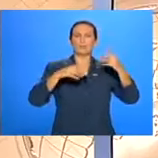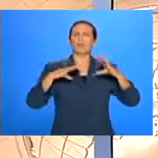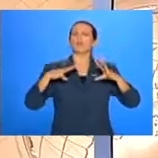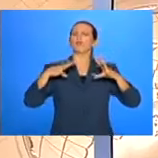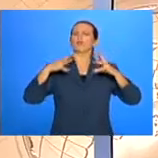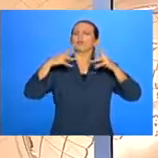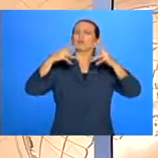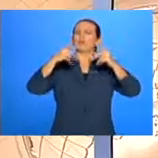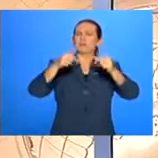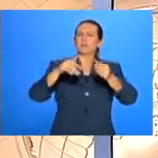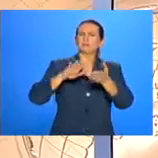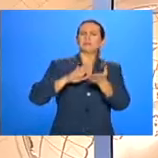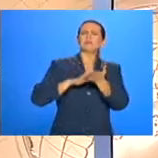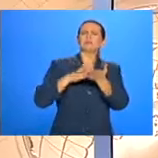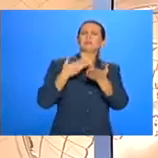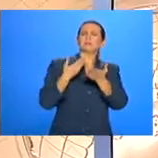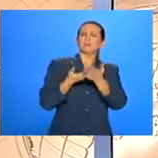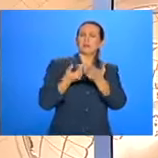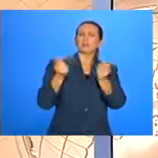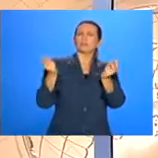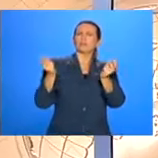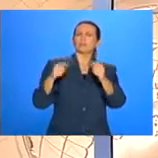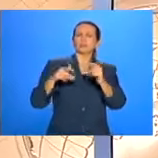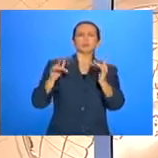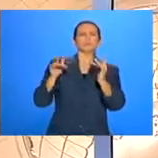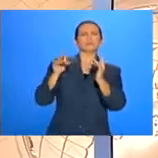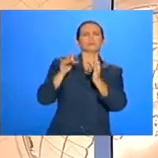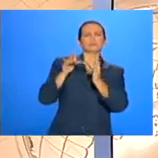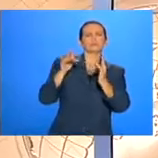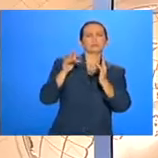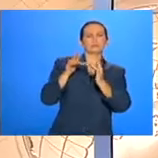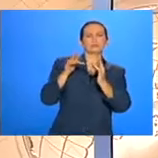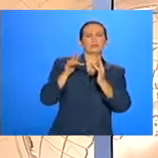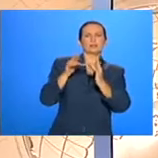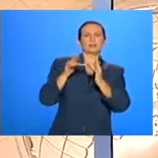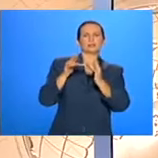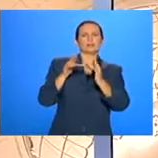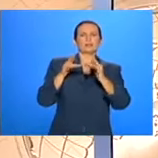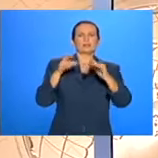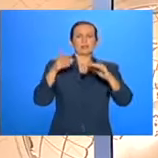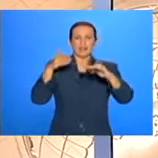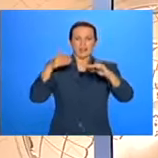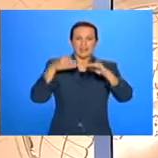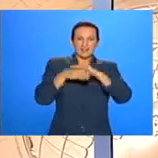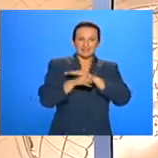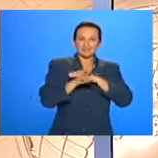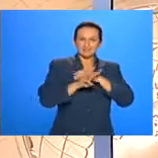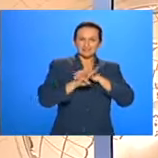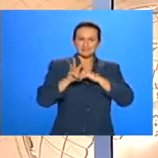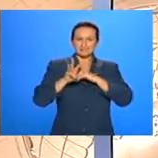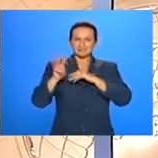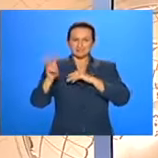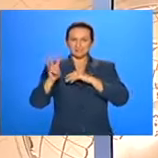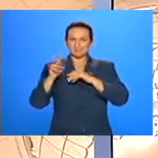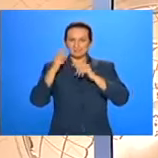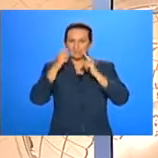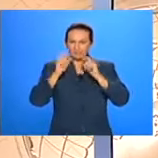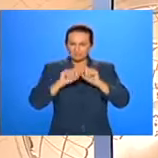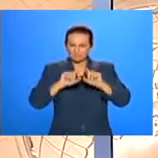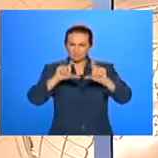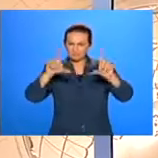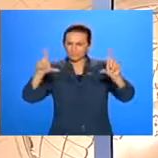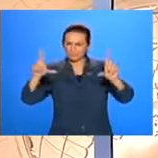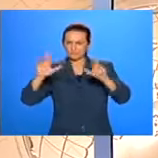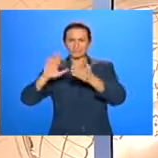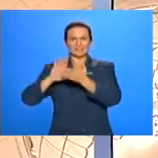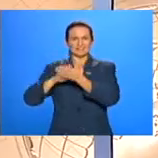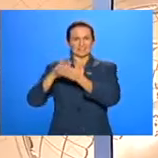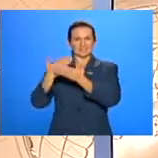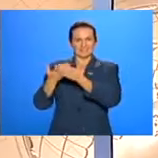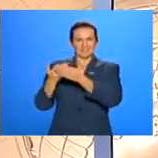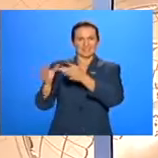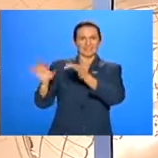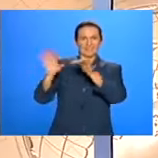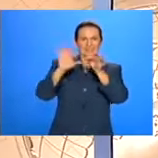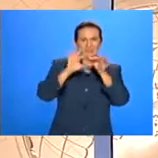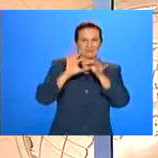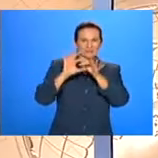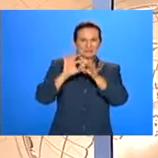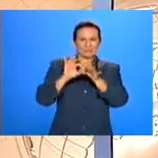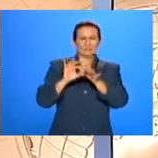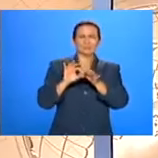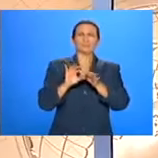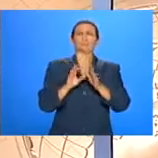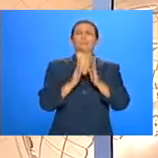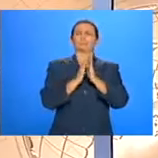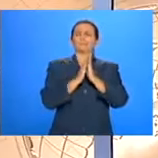interessados e pode ser acessada através da página dos intérpretes. No dia 24 de abril de